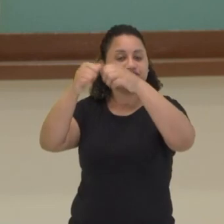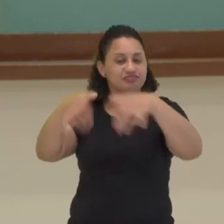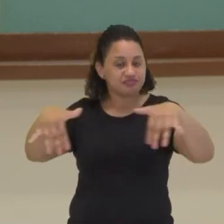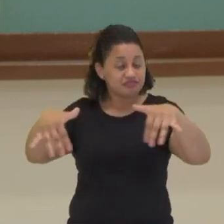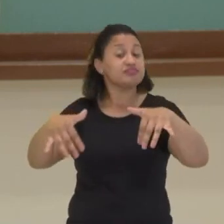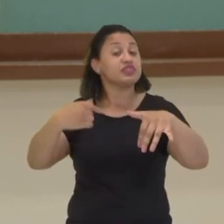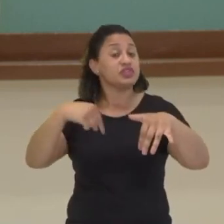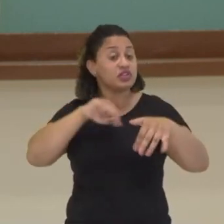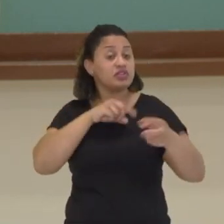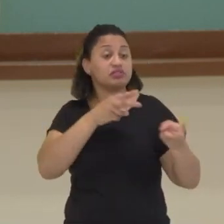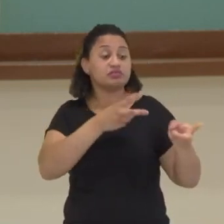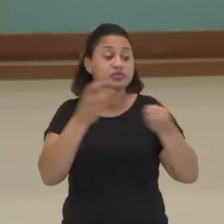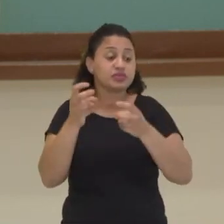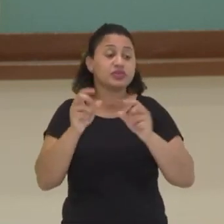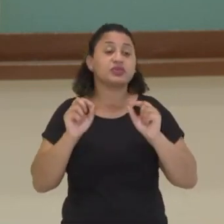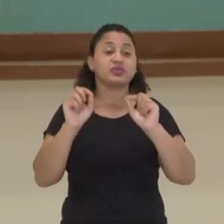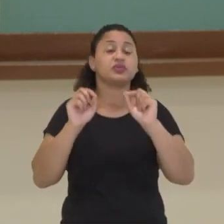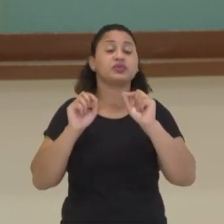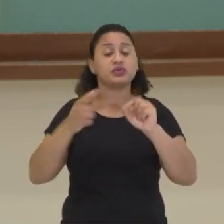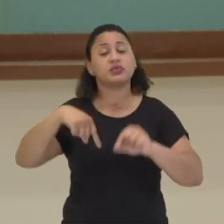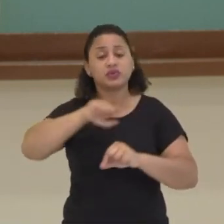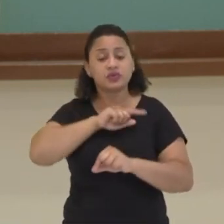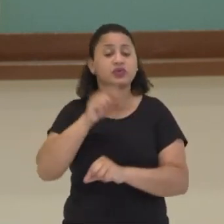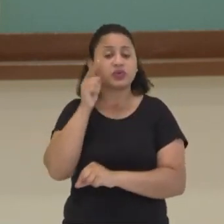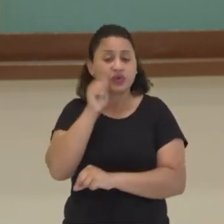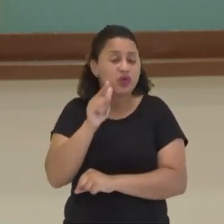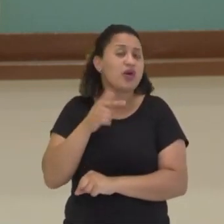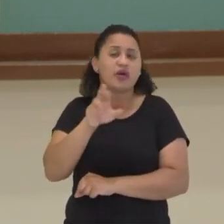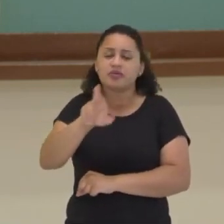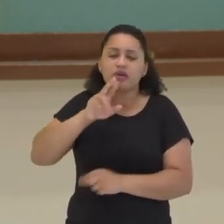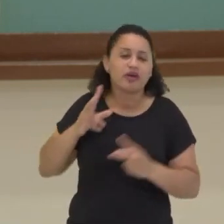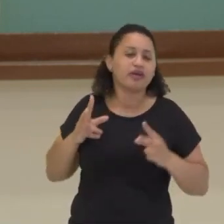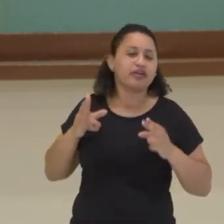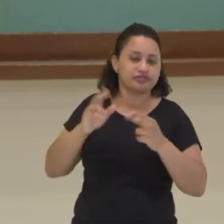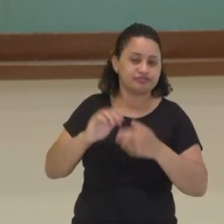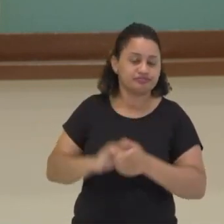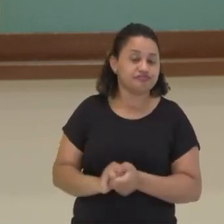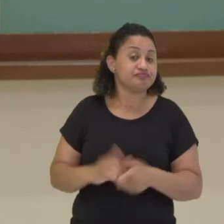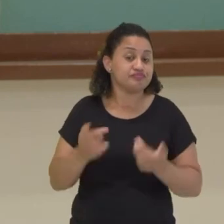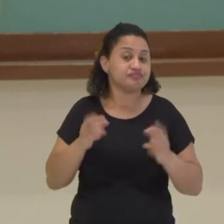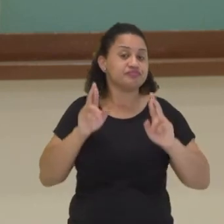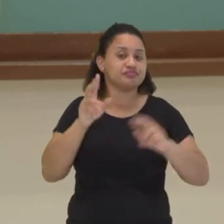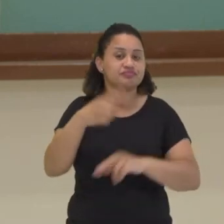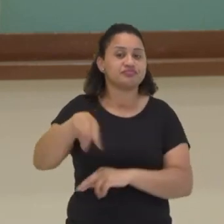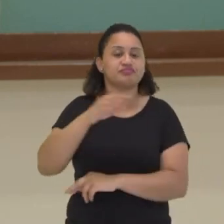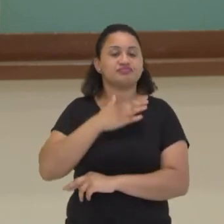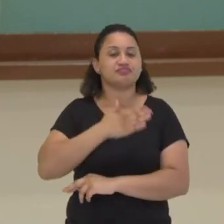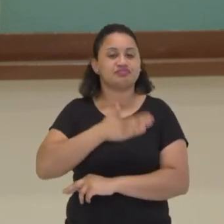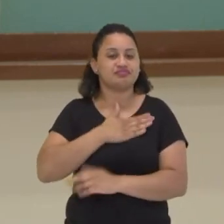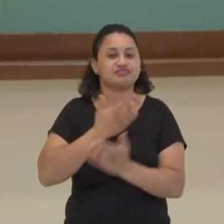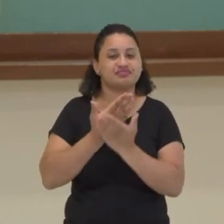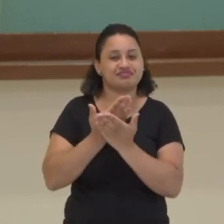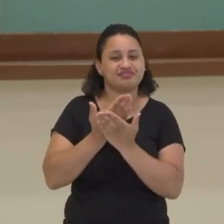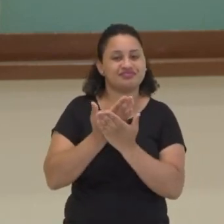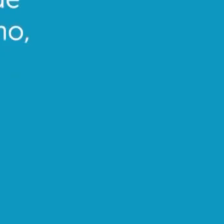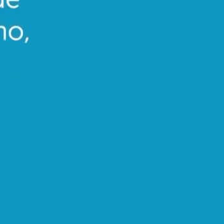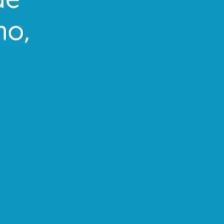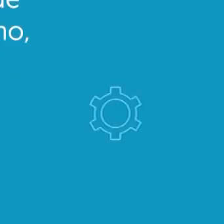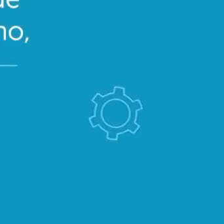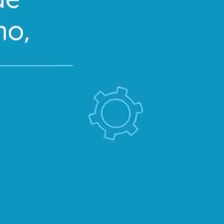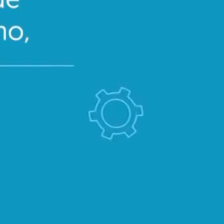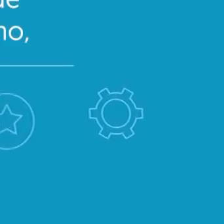gente? Então, na aula de hoje nós demos aí o início desse princípio. Espero que você tenha anotado aí no seu caderno todas